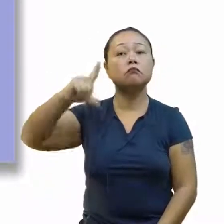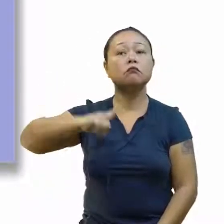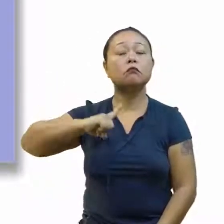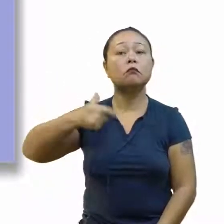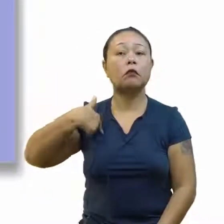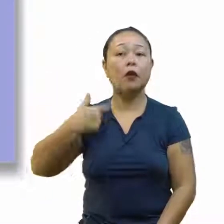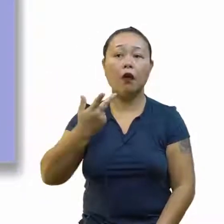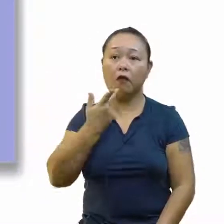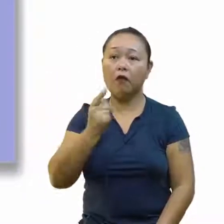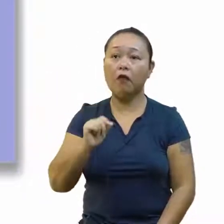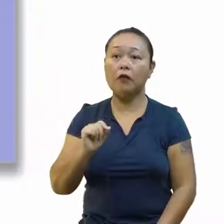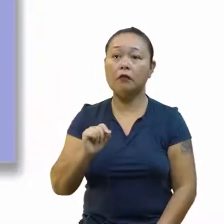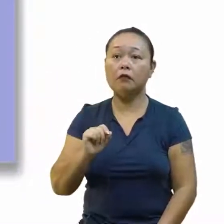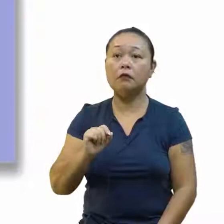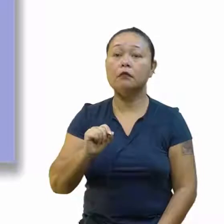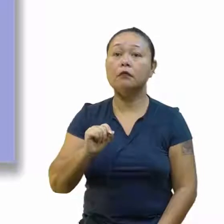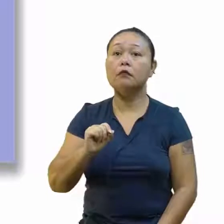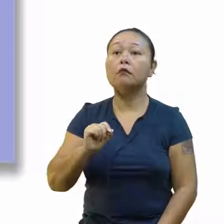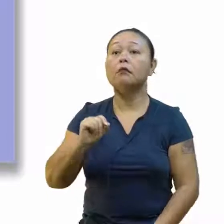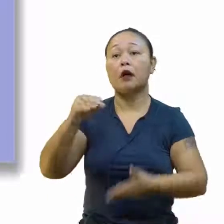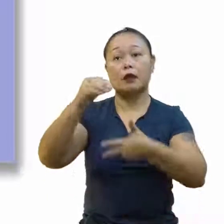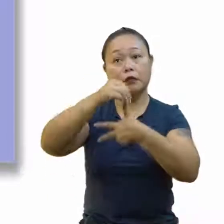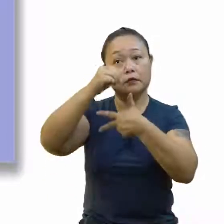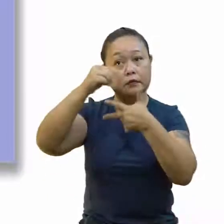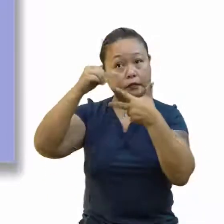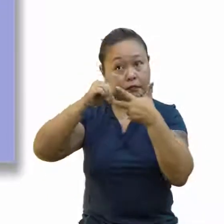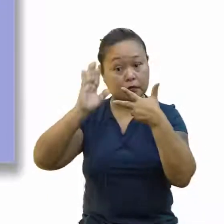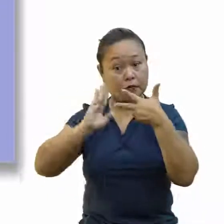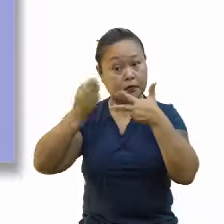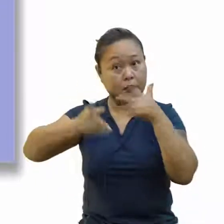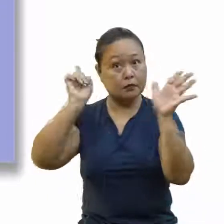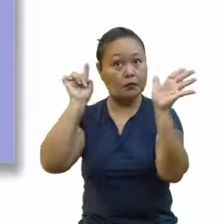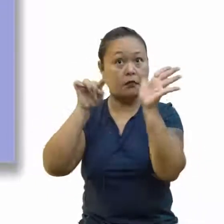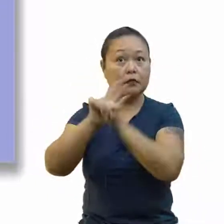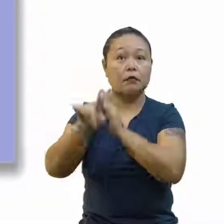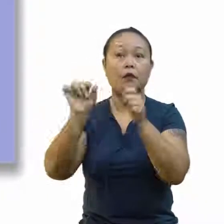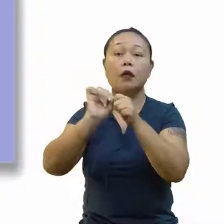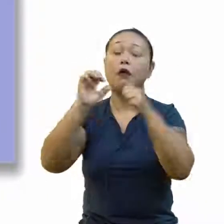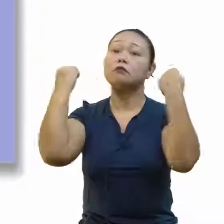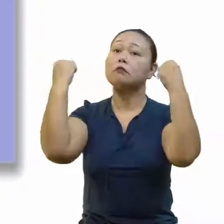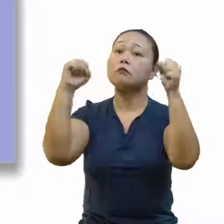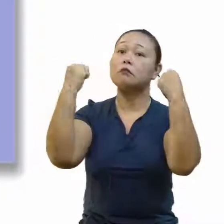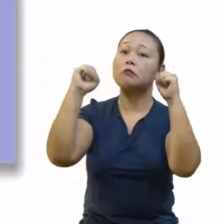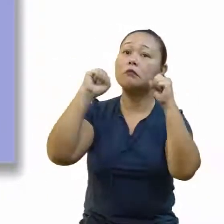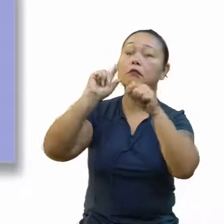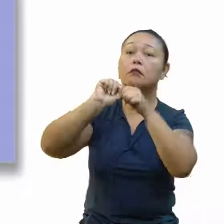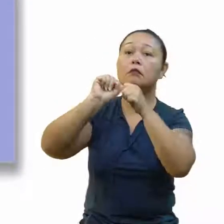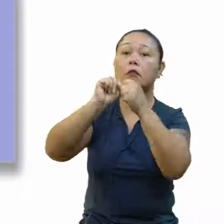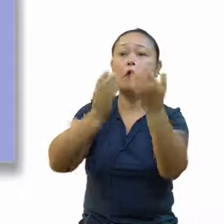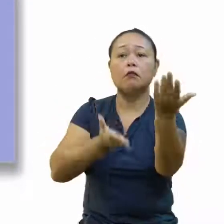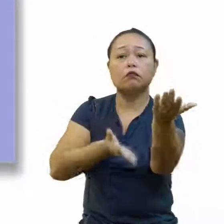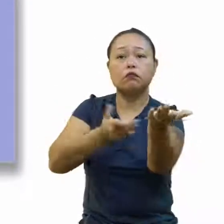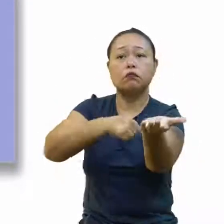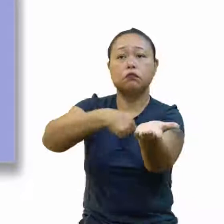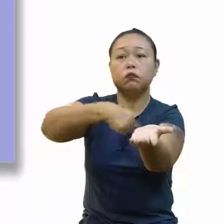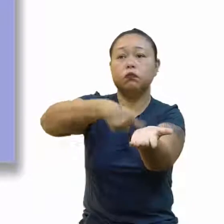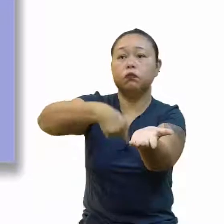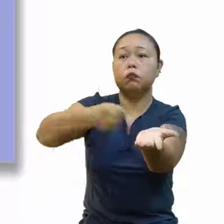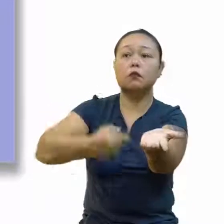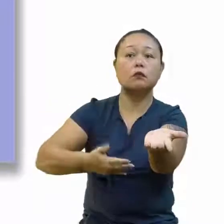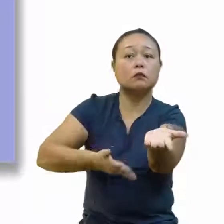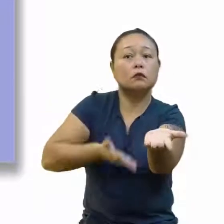se fala de Enem. Nós vamos falar um pouco sobre atividade física e hipertensão